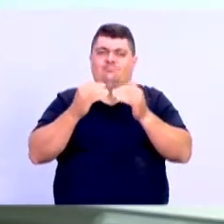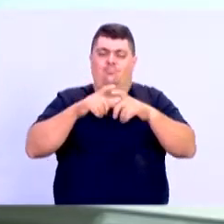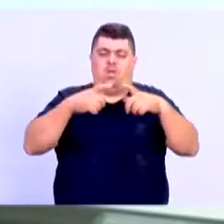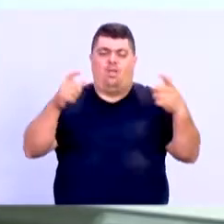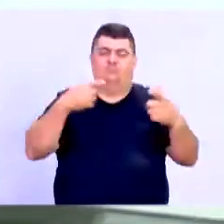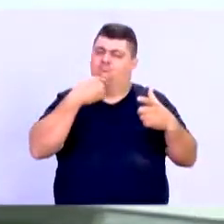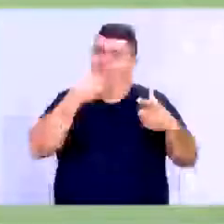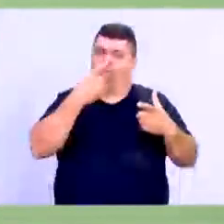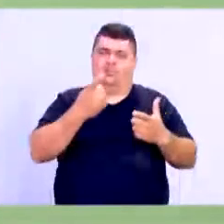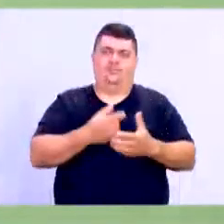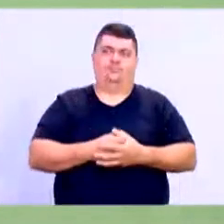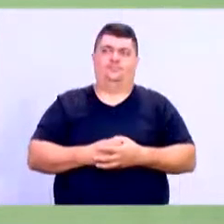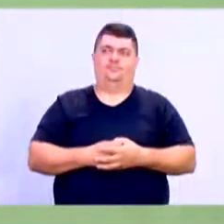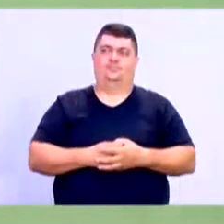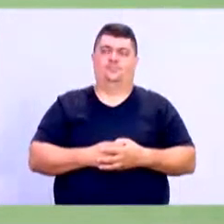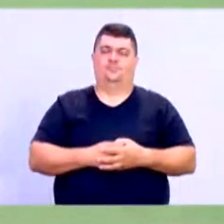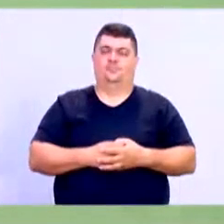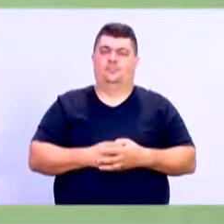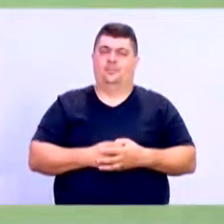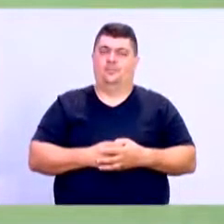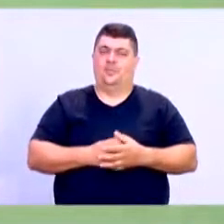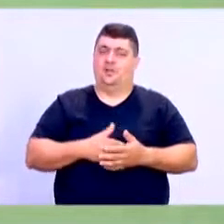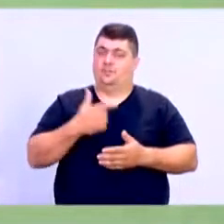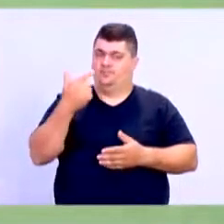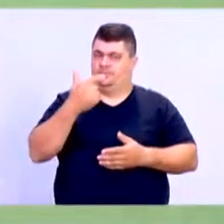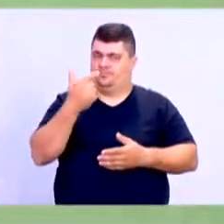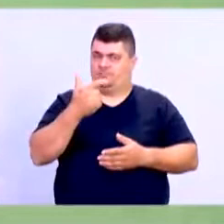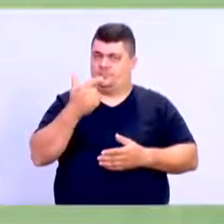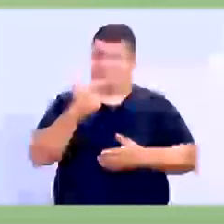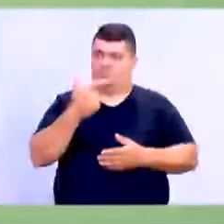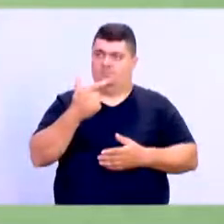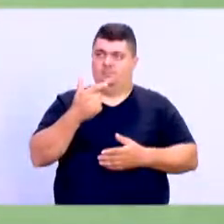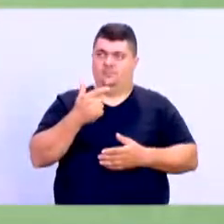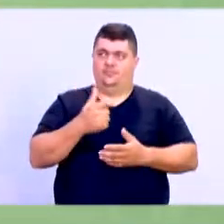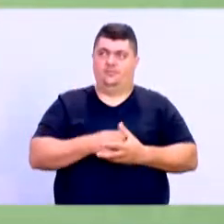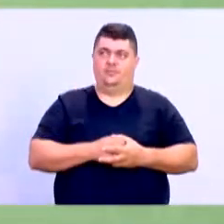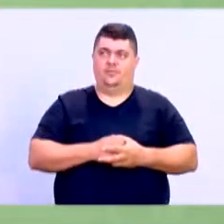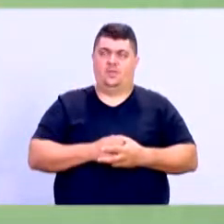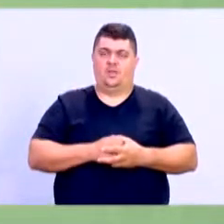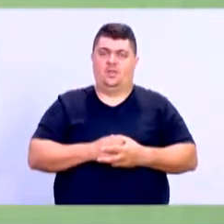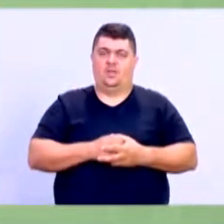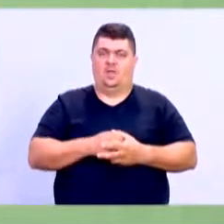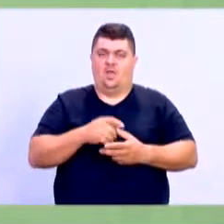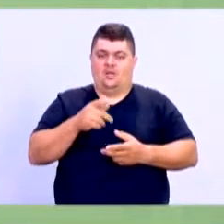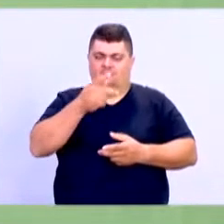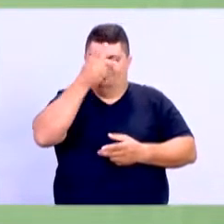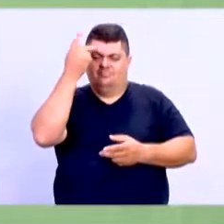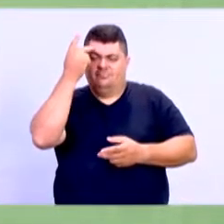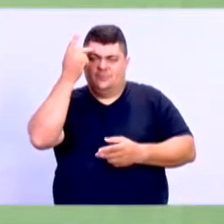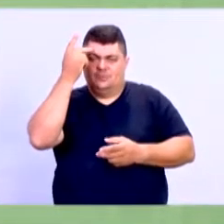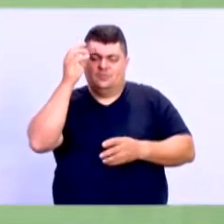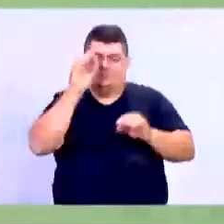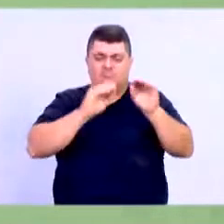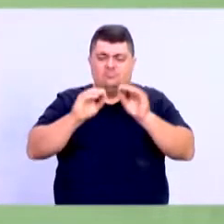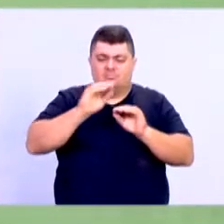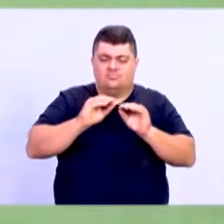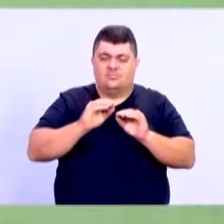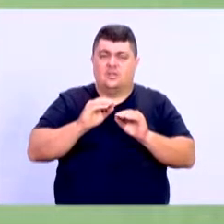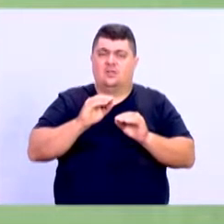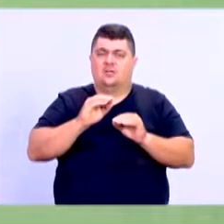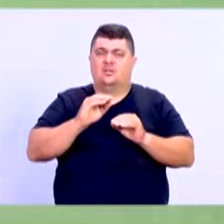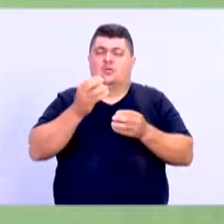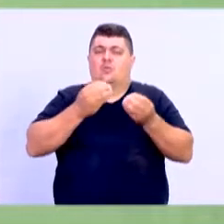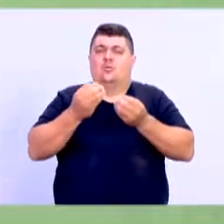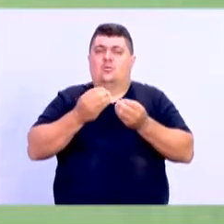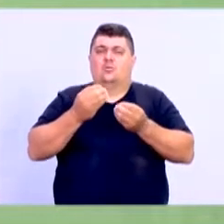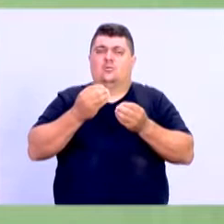seu serviço. Outro processo básico são os processos de aplicar pessoas, utilizados